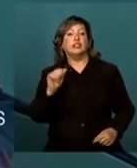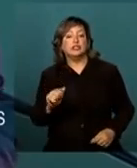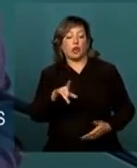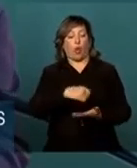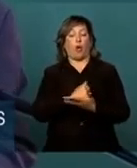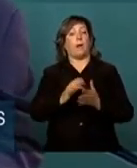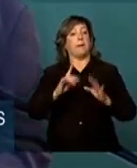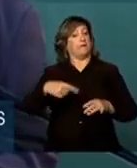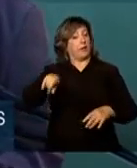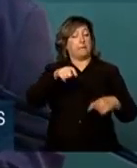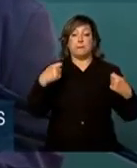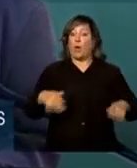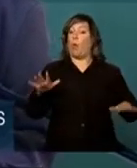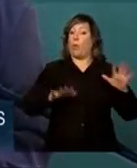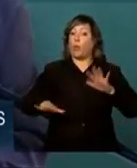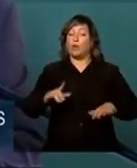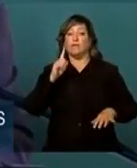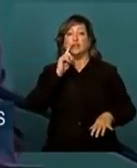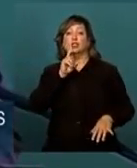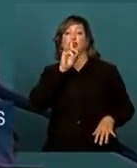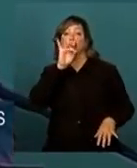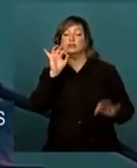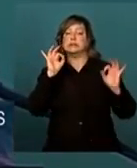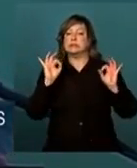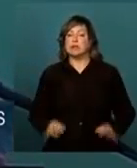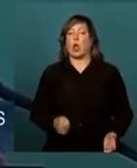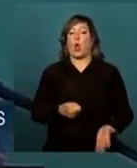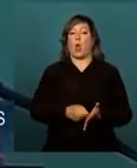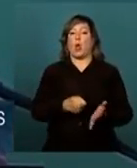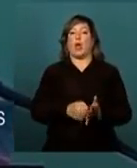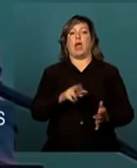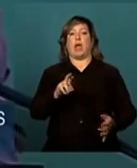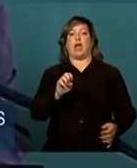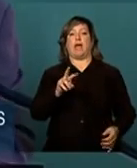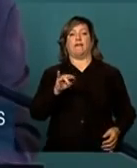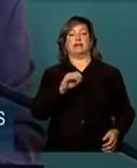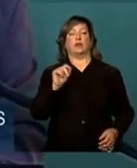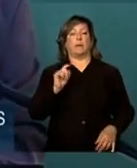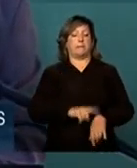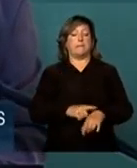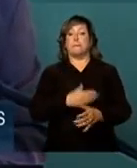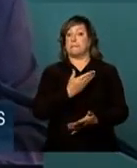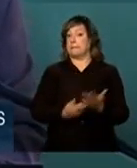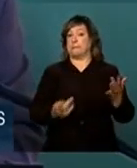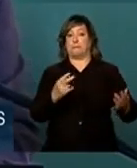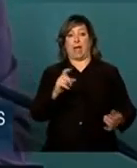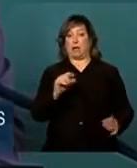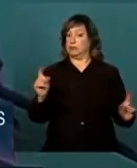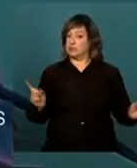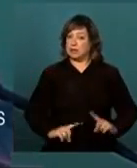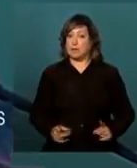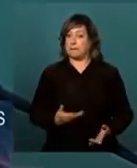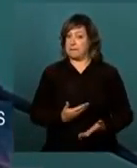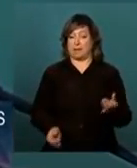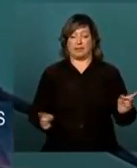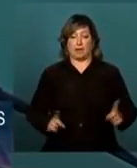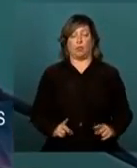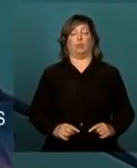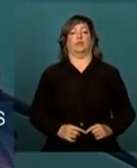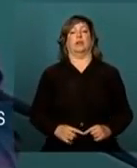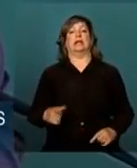vocês precisam cuidar das datas das revisões obrigatórias para não perder o prazo de garantia. A garantia é